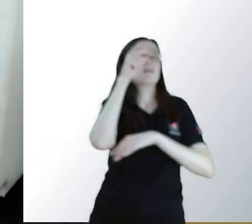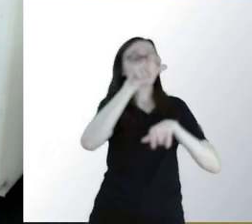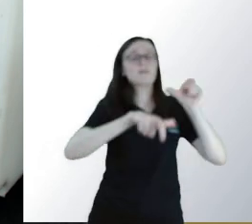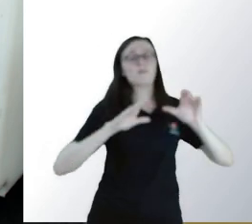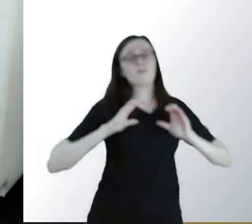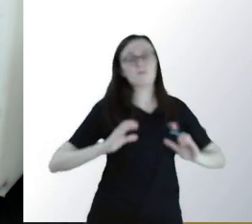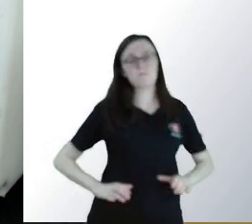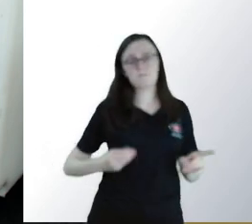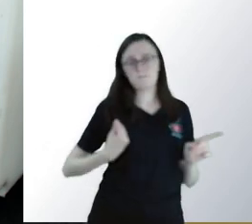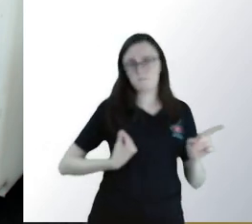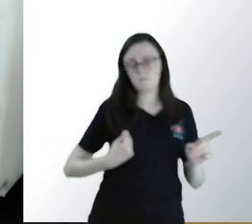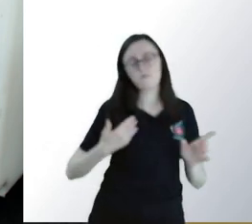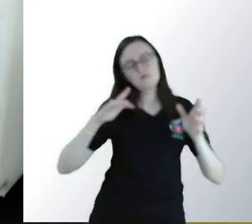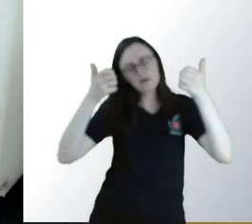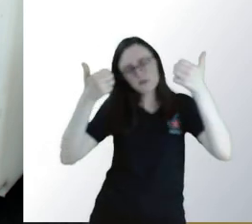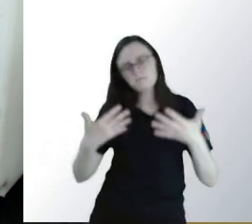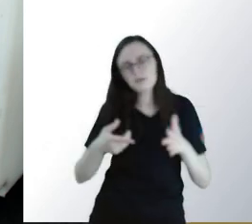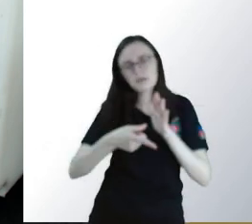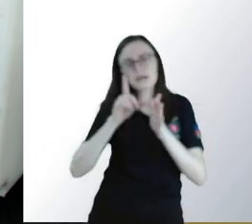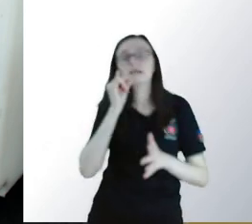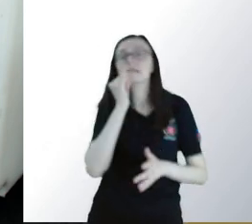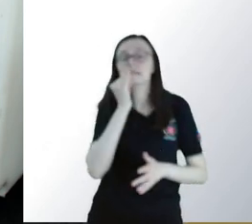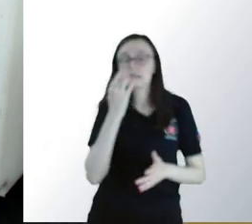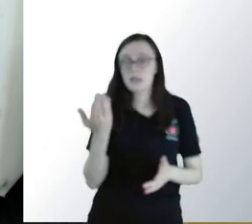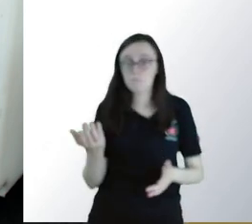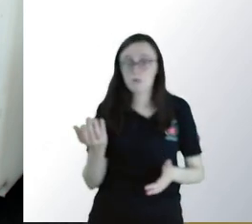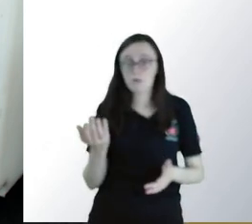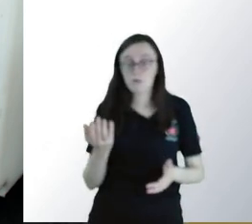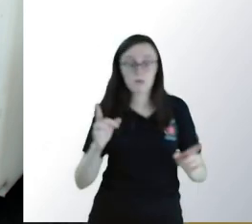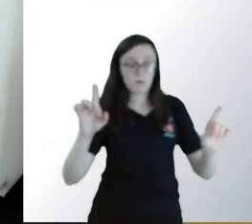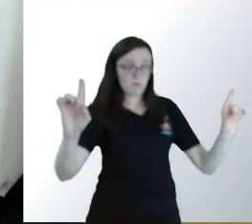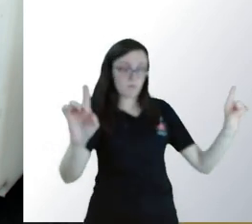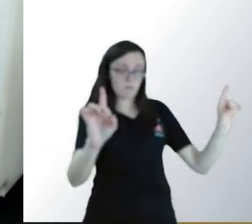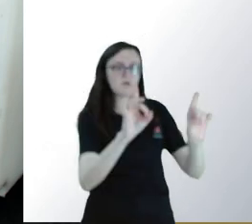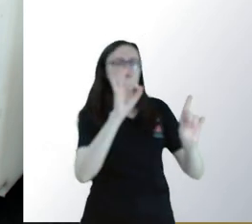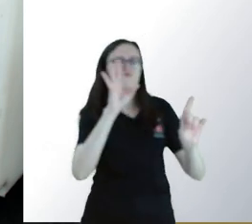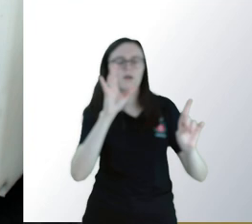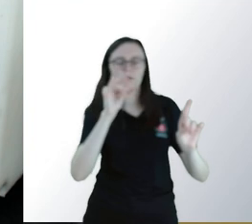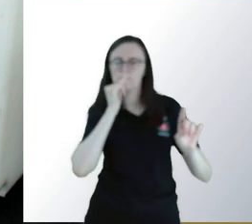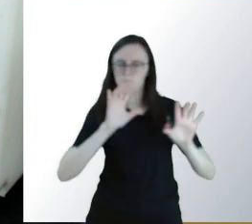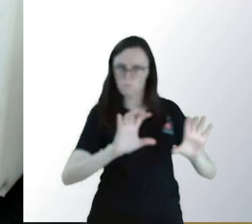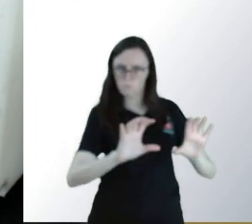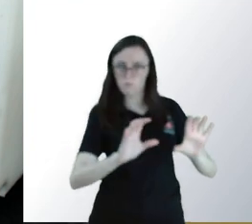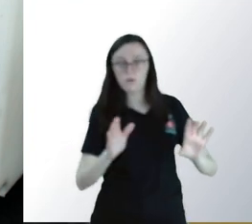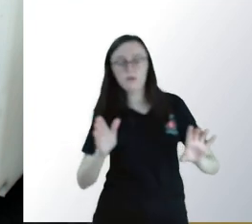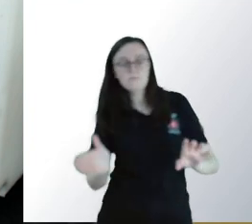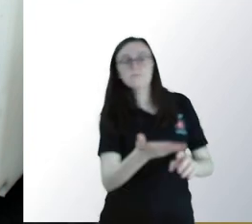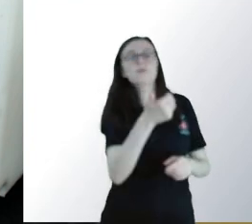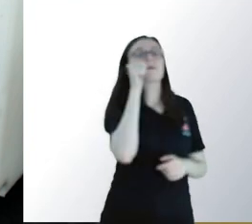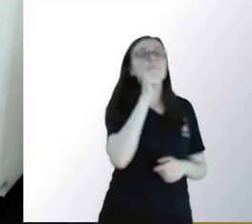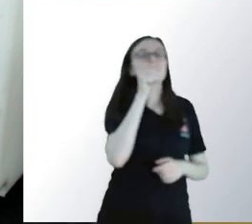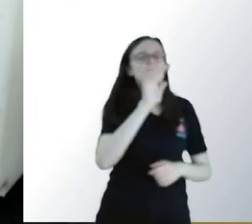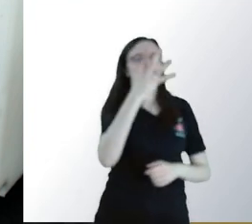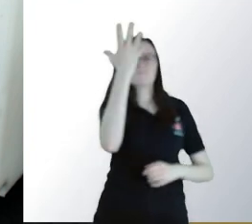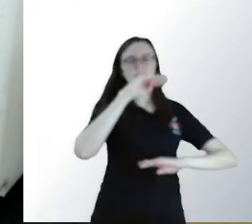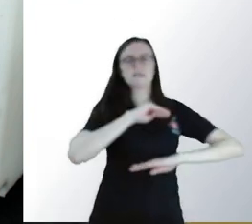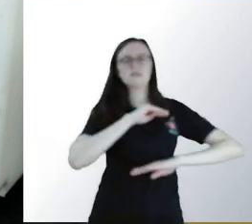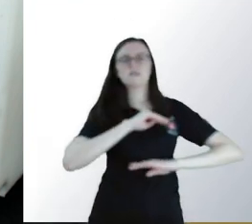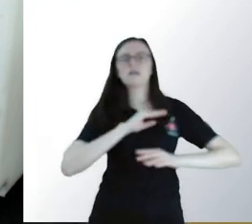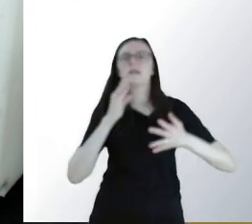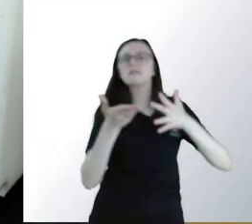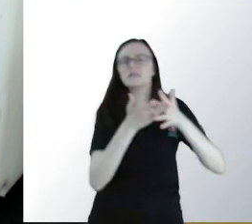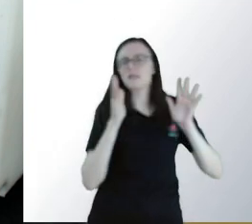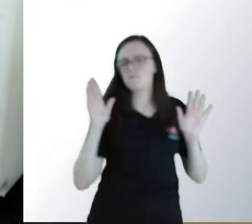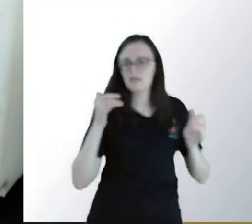que ocorreu ali. Né? Como eu disse naquele exemplo, foi um leve tapa no bumbum da menina numa situação de recreio